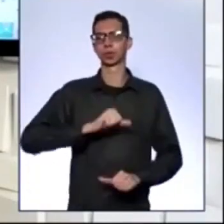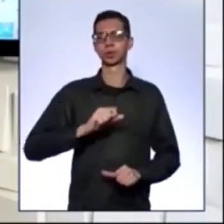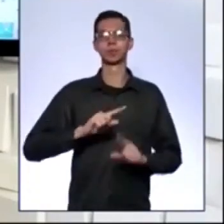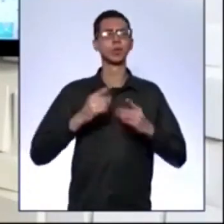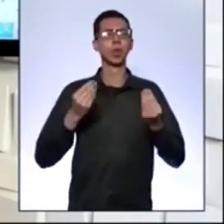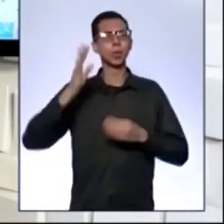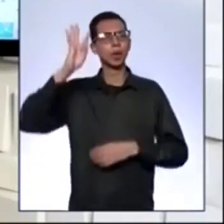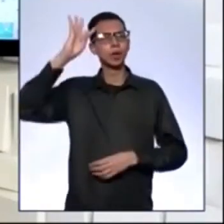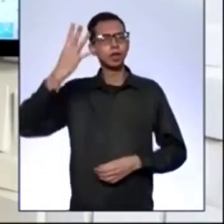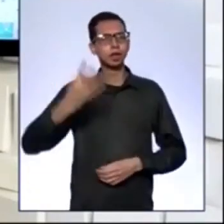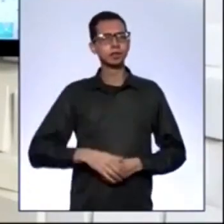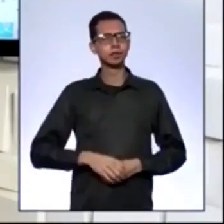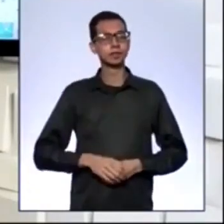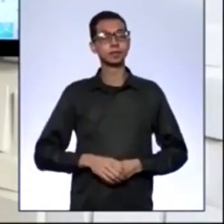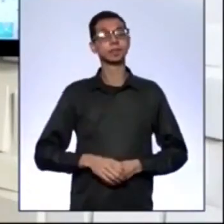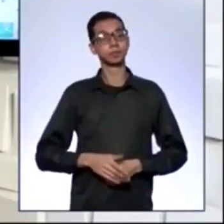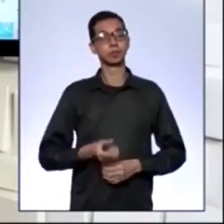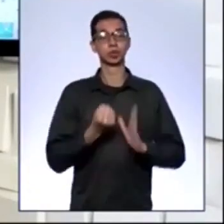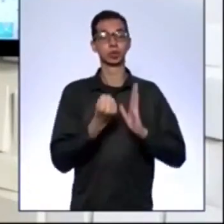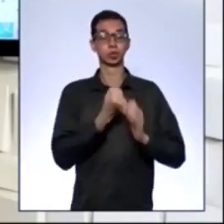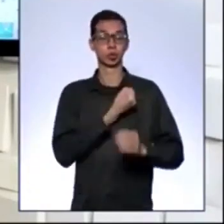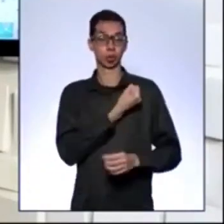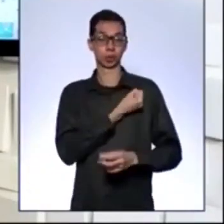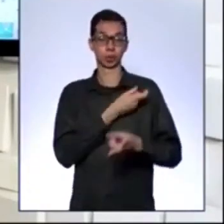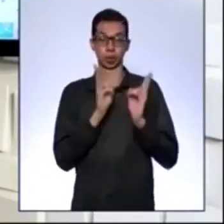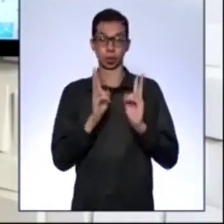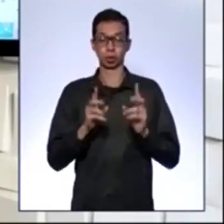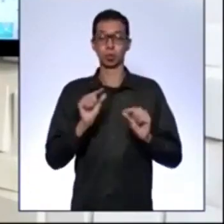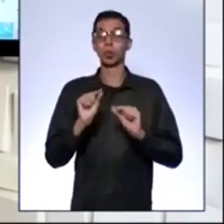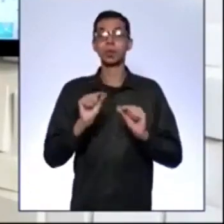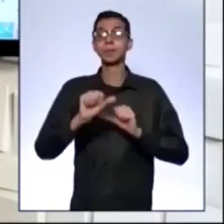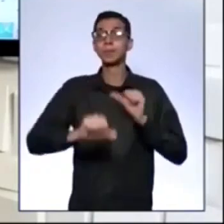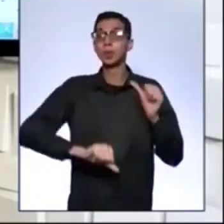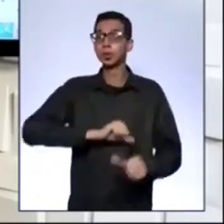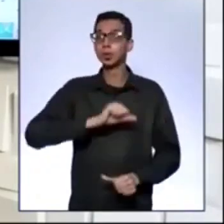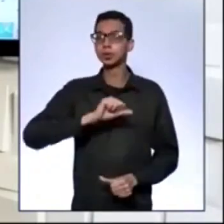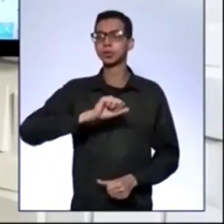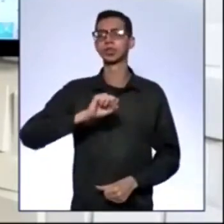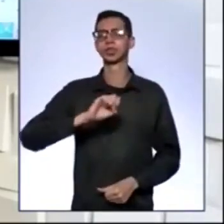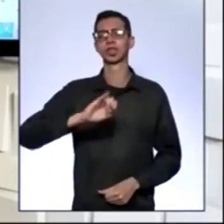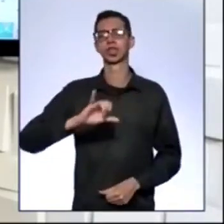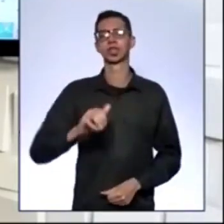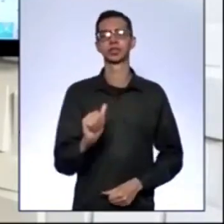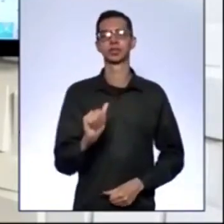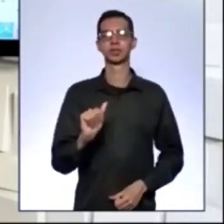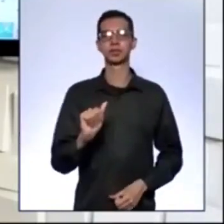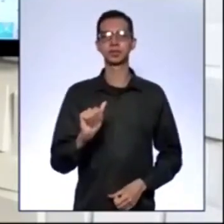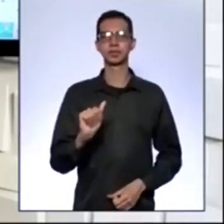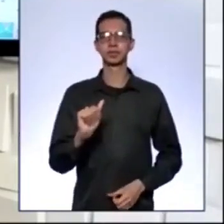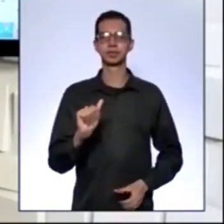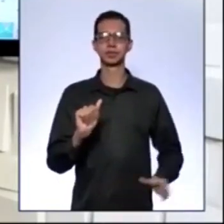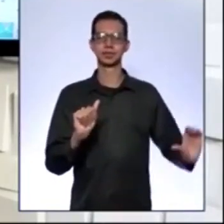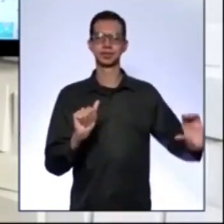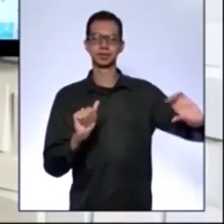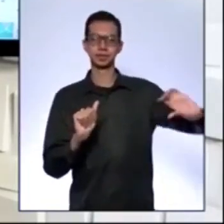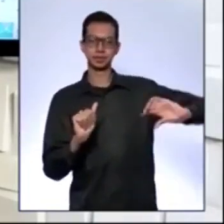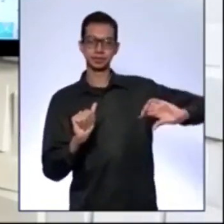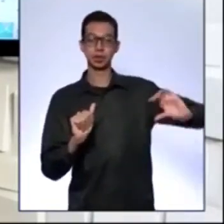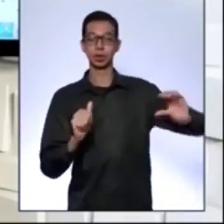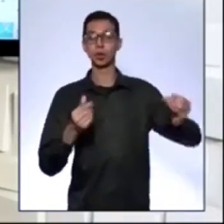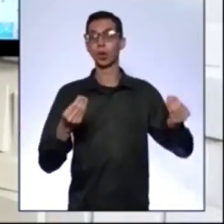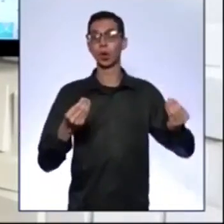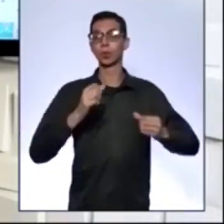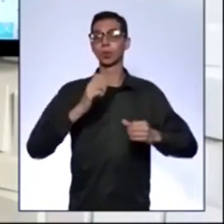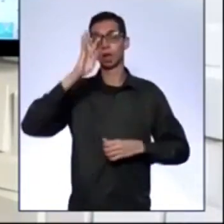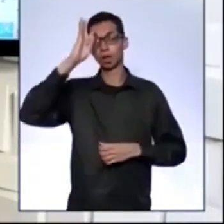resolva a questão pelo constante o que que muda leite de soja muda como é que faz a questão